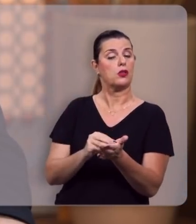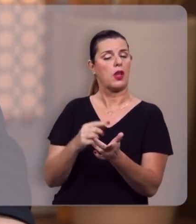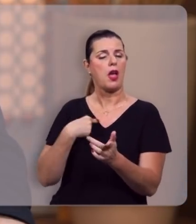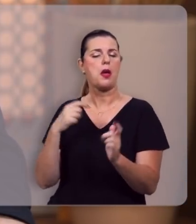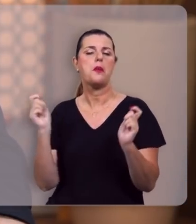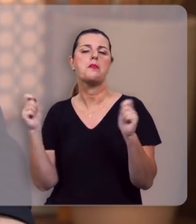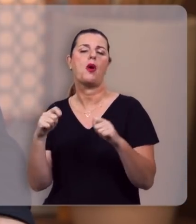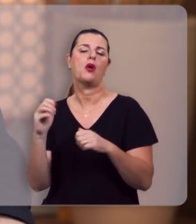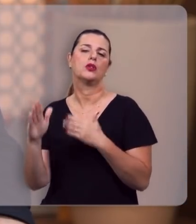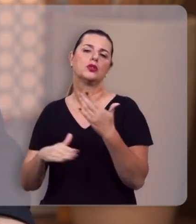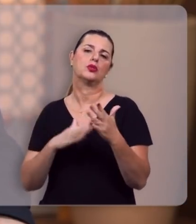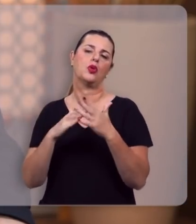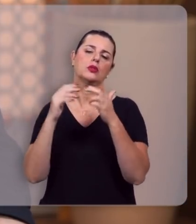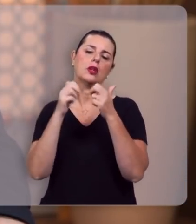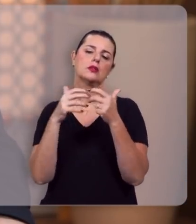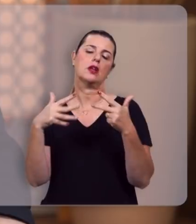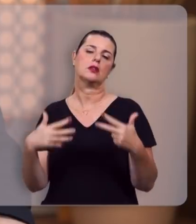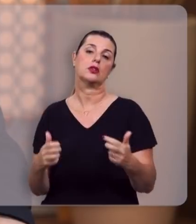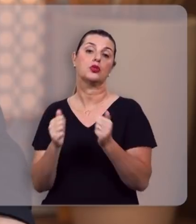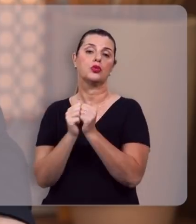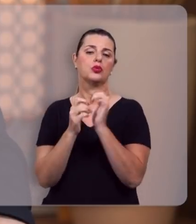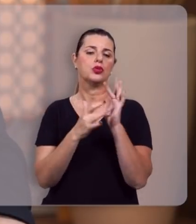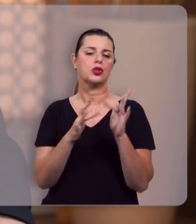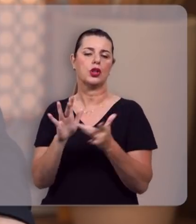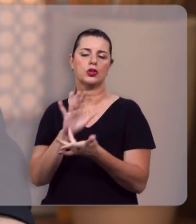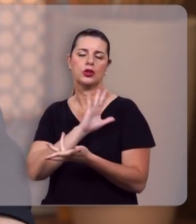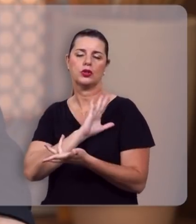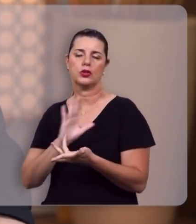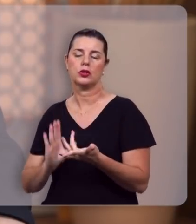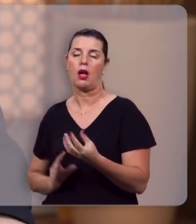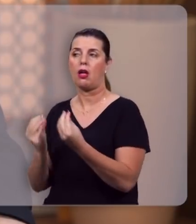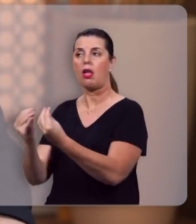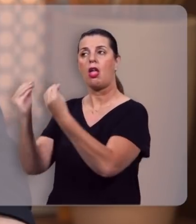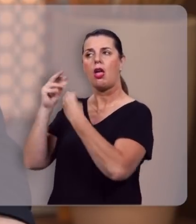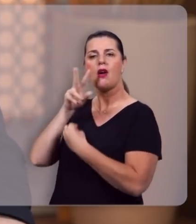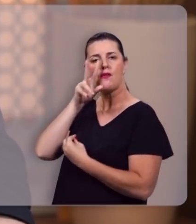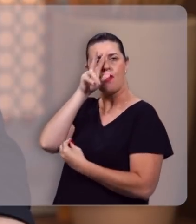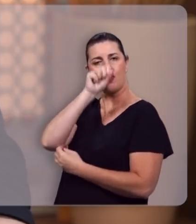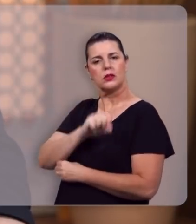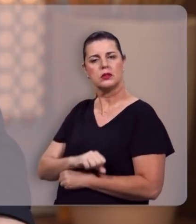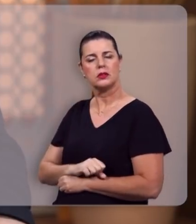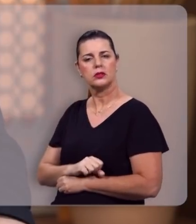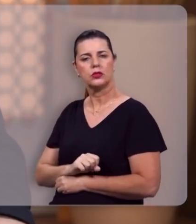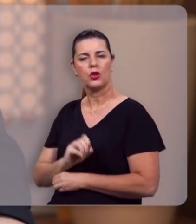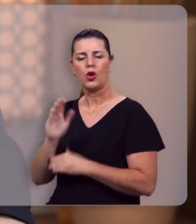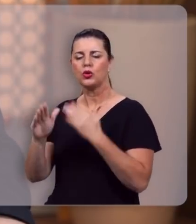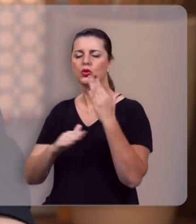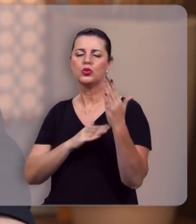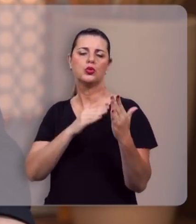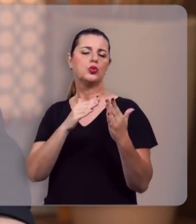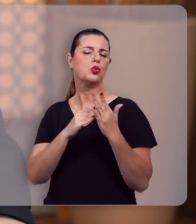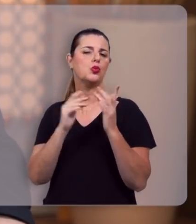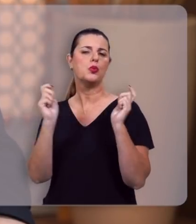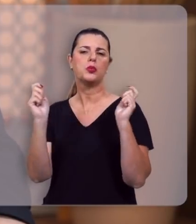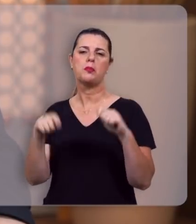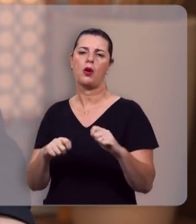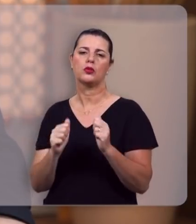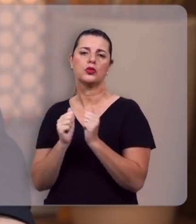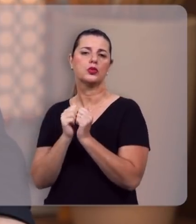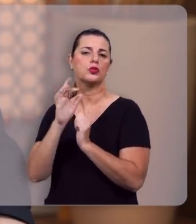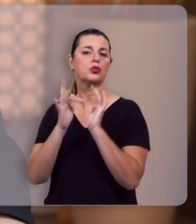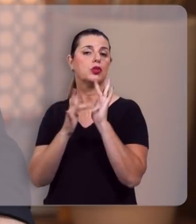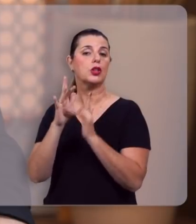Eu posso todas as coisas em Cristo que me fortalece. Tudo posso naquele